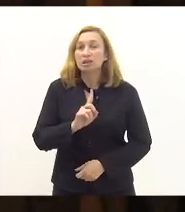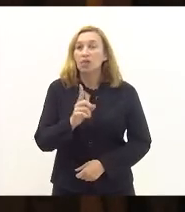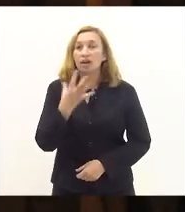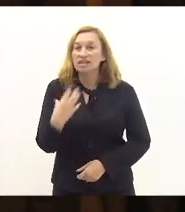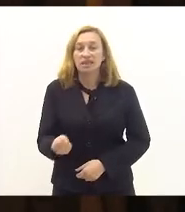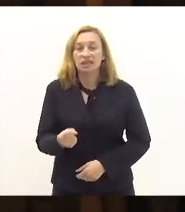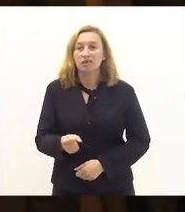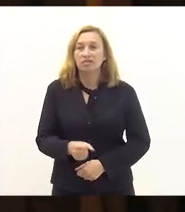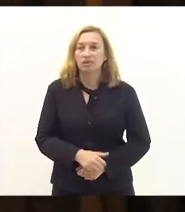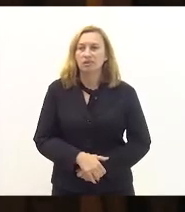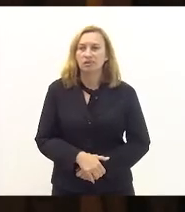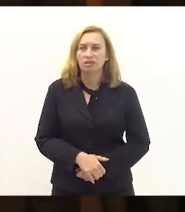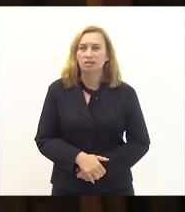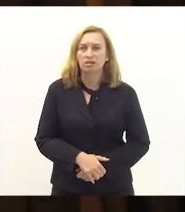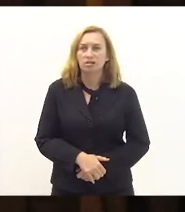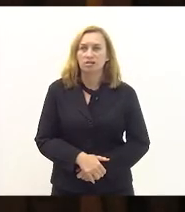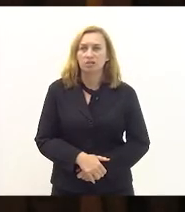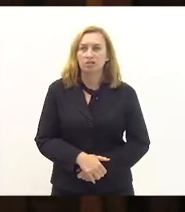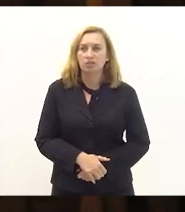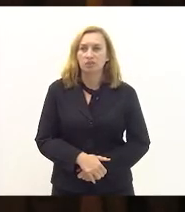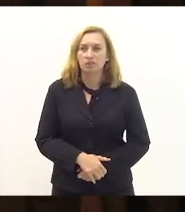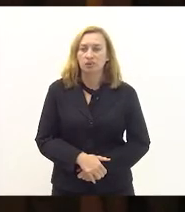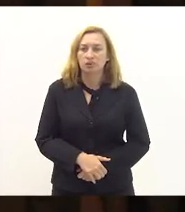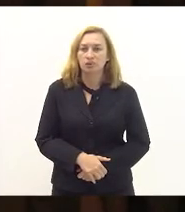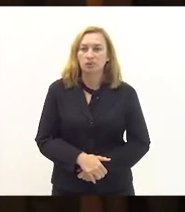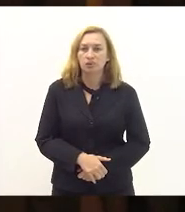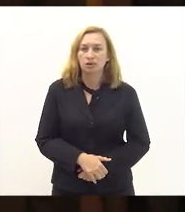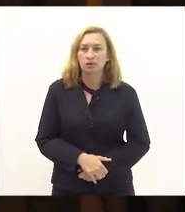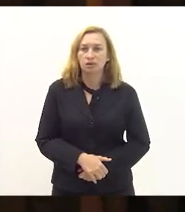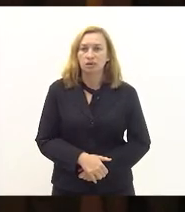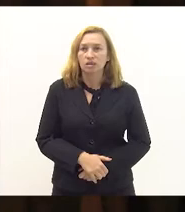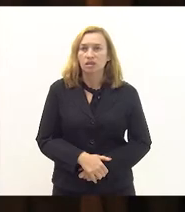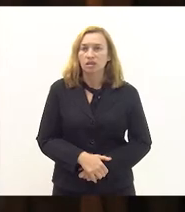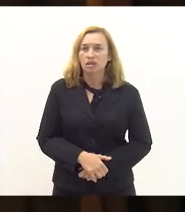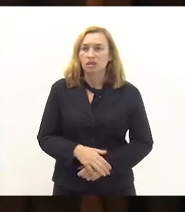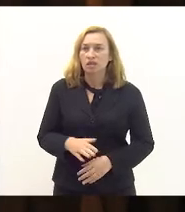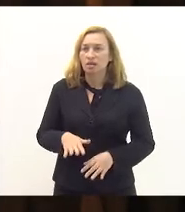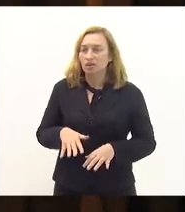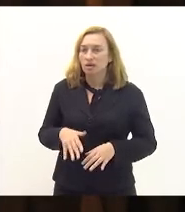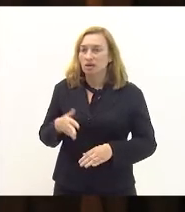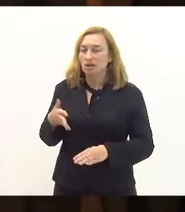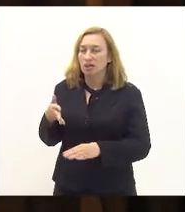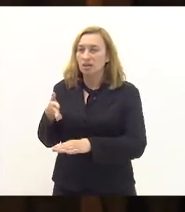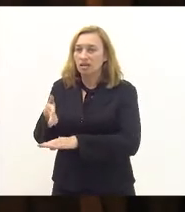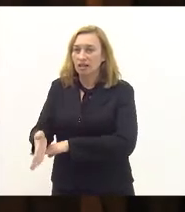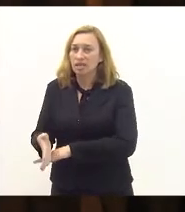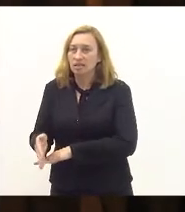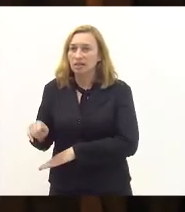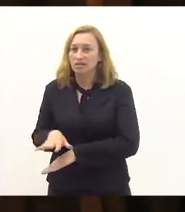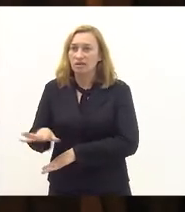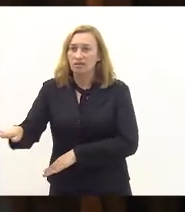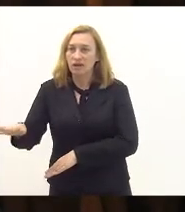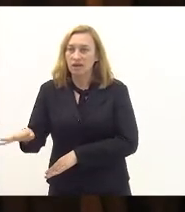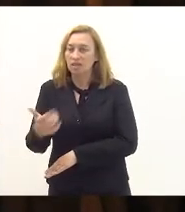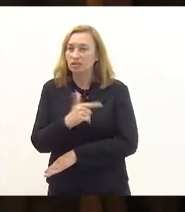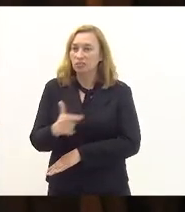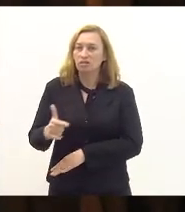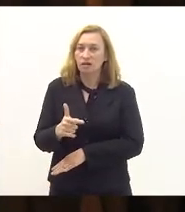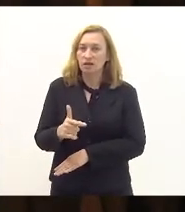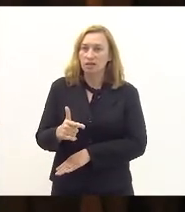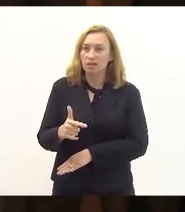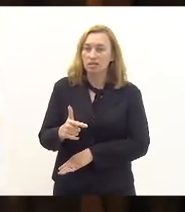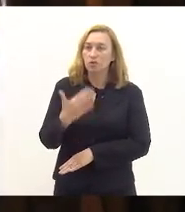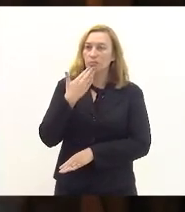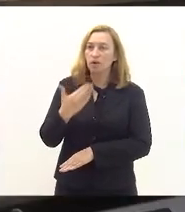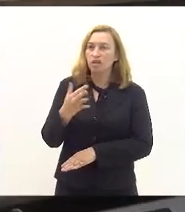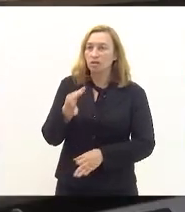admitia que se violasse um lar humilde sem um mandado judicial, que é o que se exige